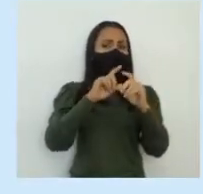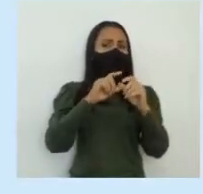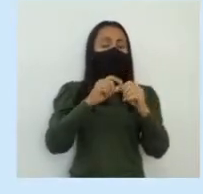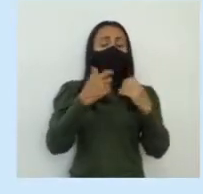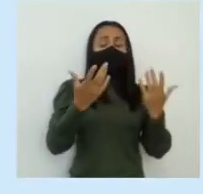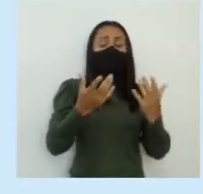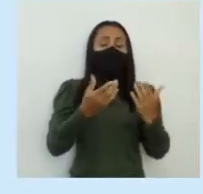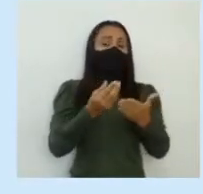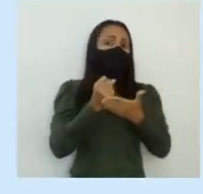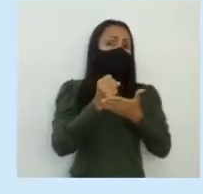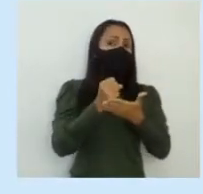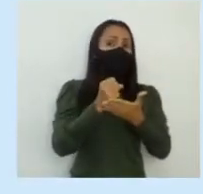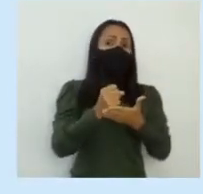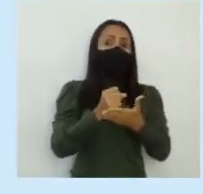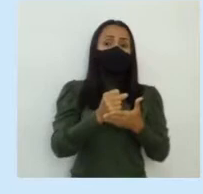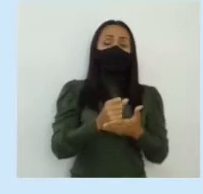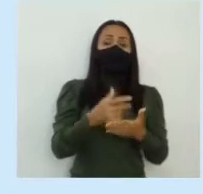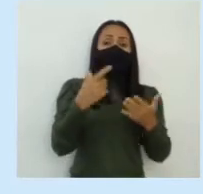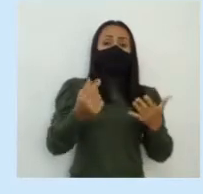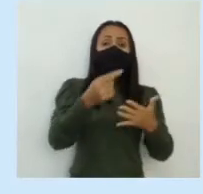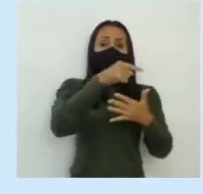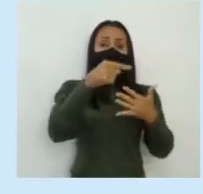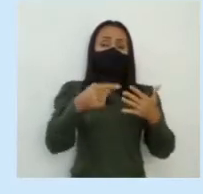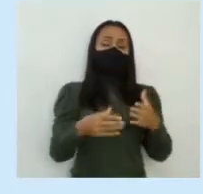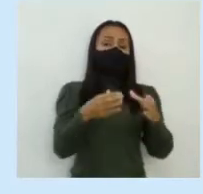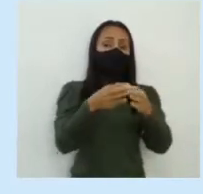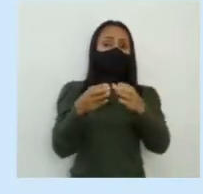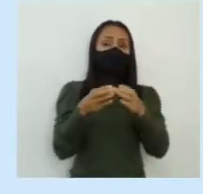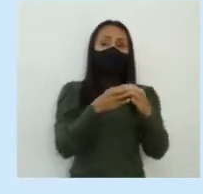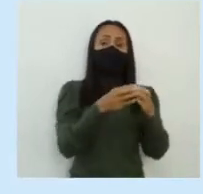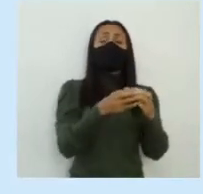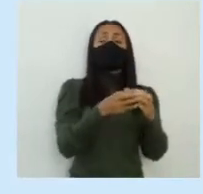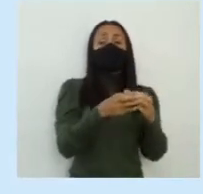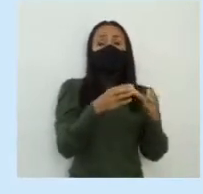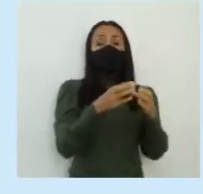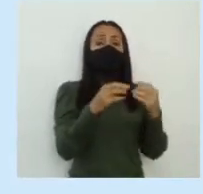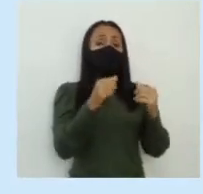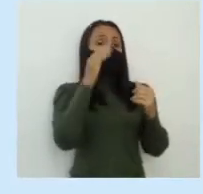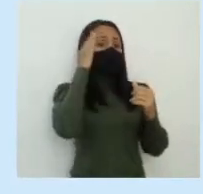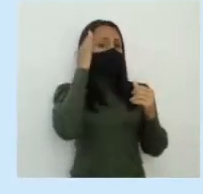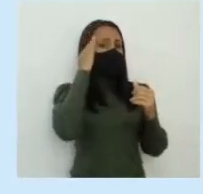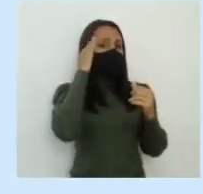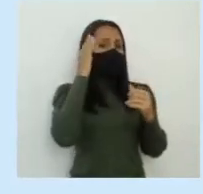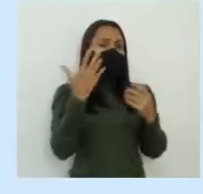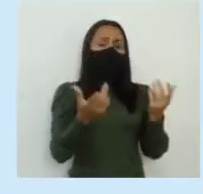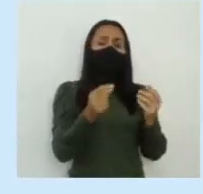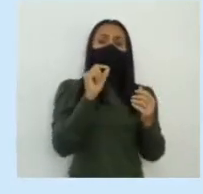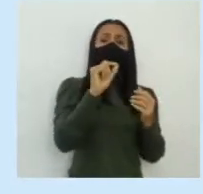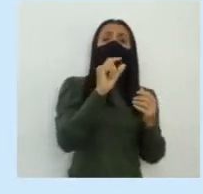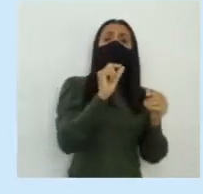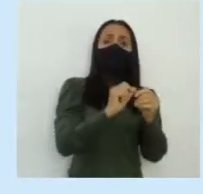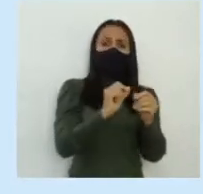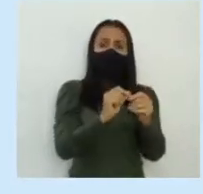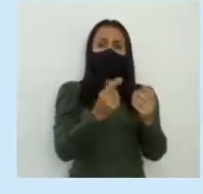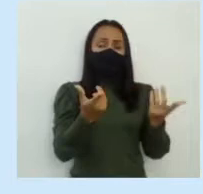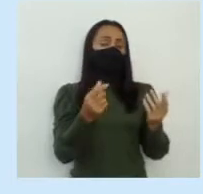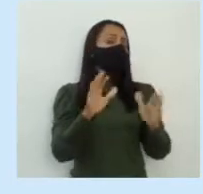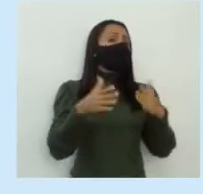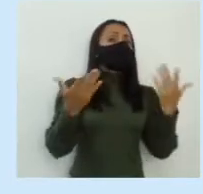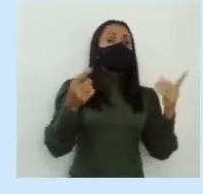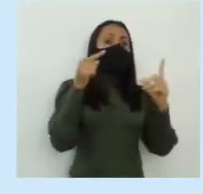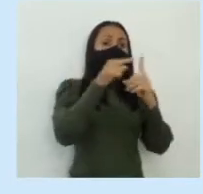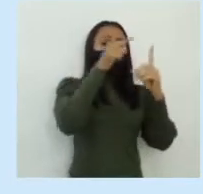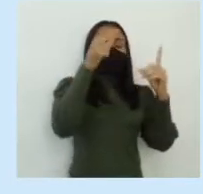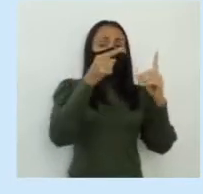ações conjuntas. Então quando a gente chega numa equipe, a gente precisa entender quais são as ações, quais são os objetivos, qual a missão